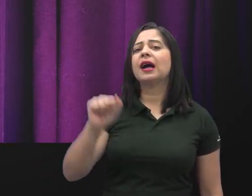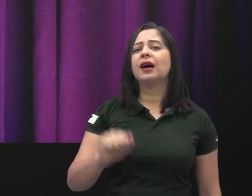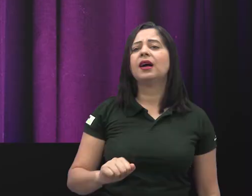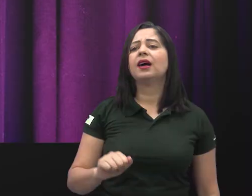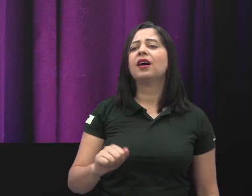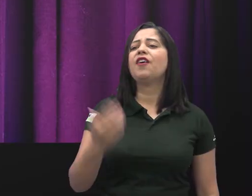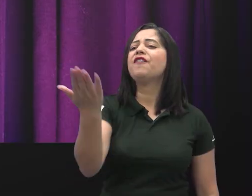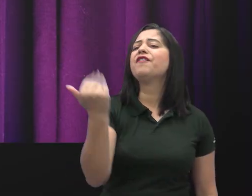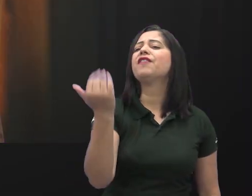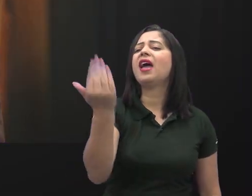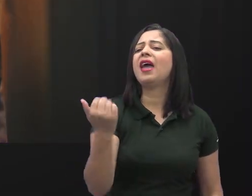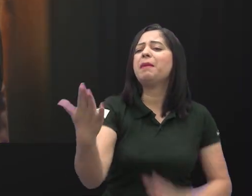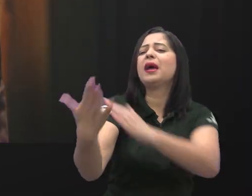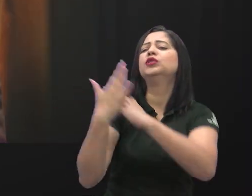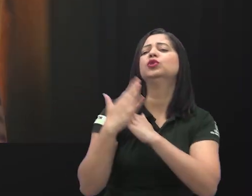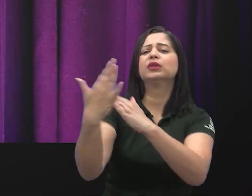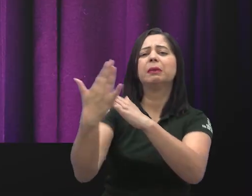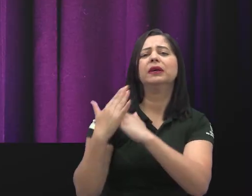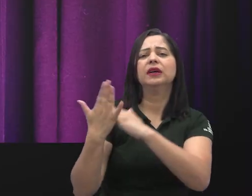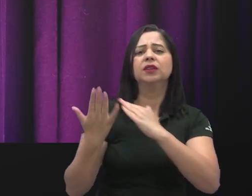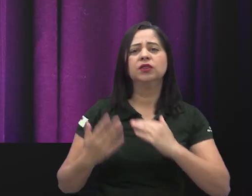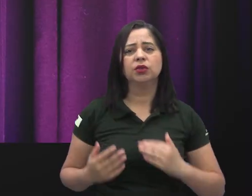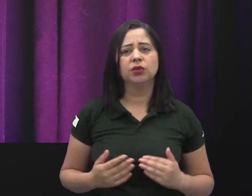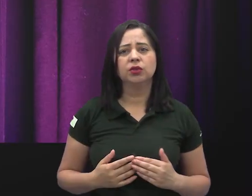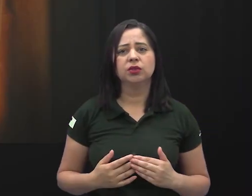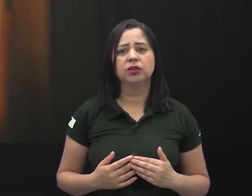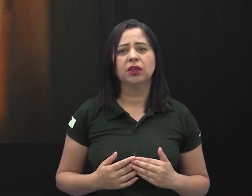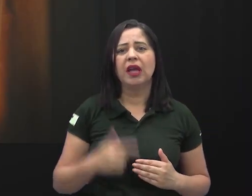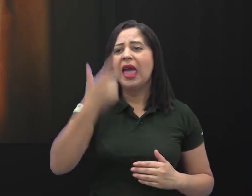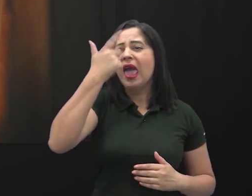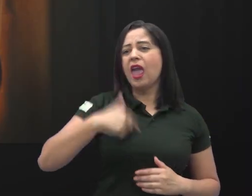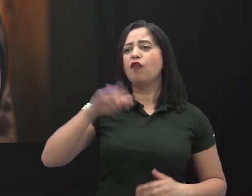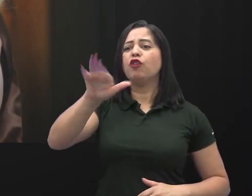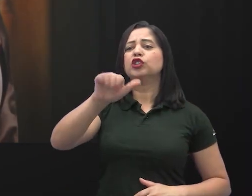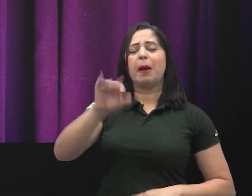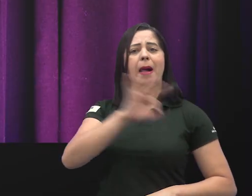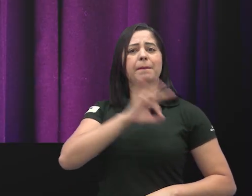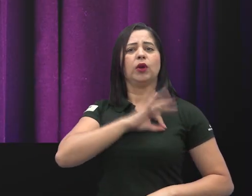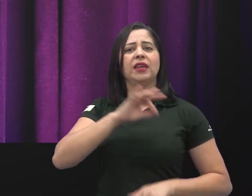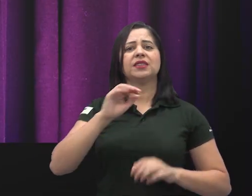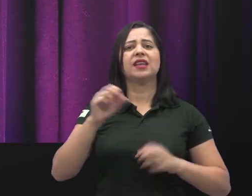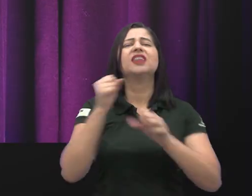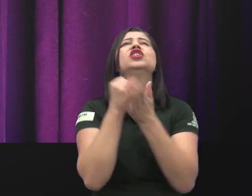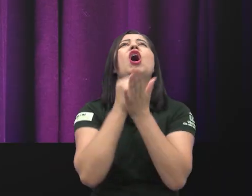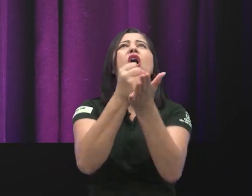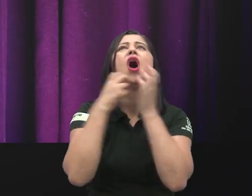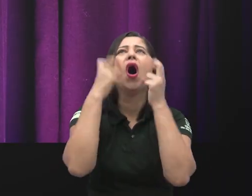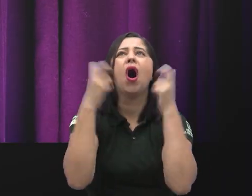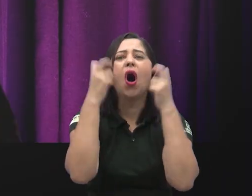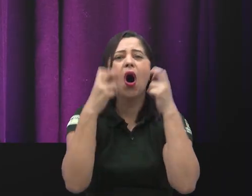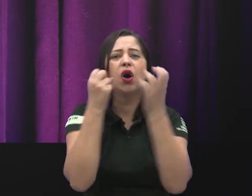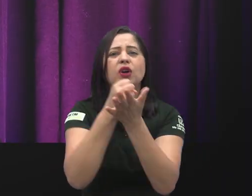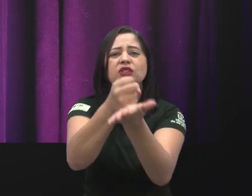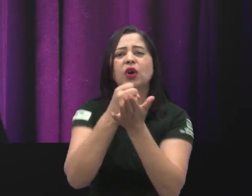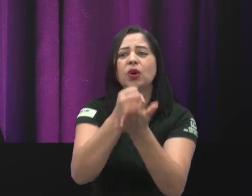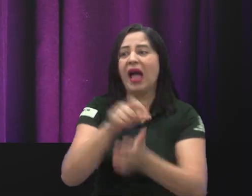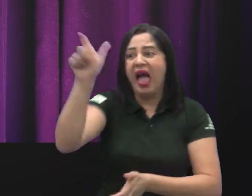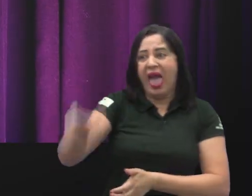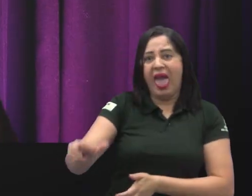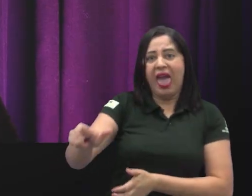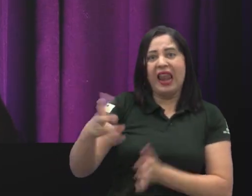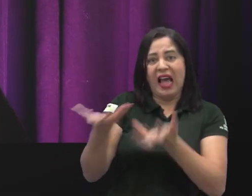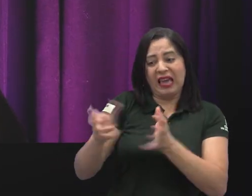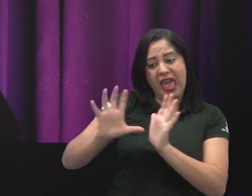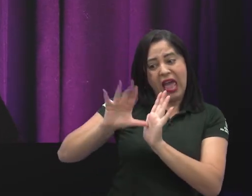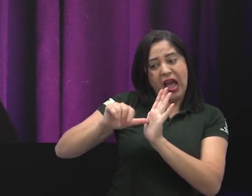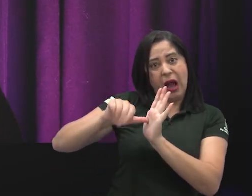Lúcia! Lúcia, me ajuda! Eu vou chamar a polícia. Socorro! Socorro, polícia, socorro!